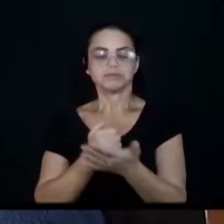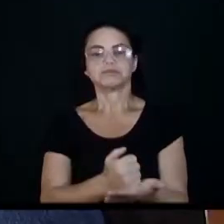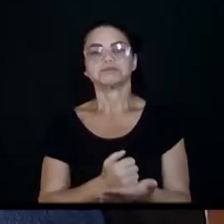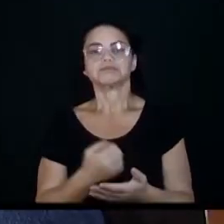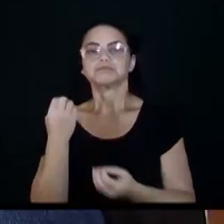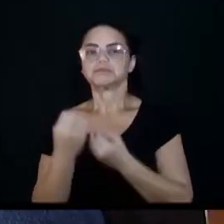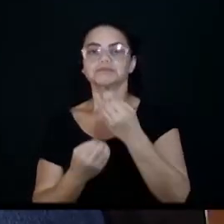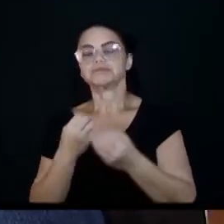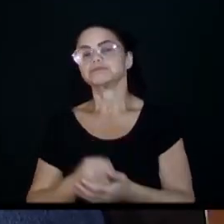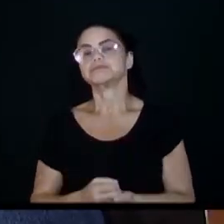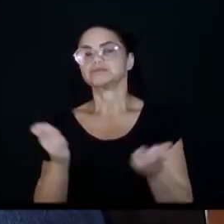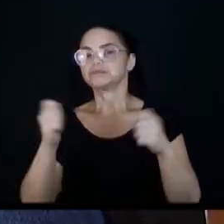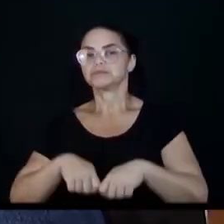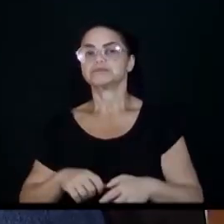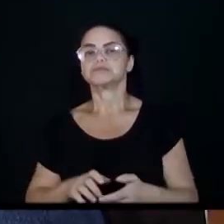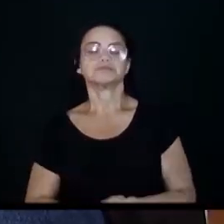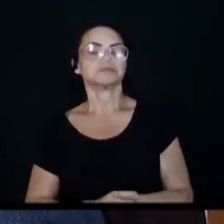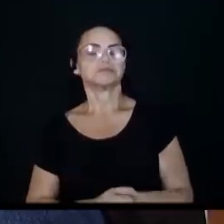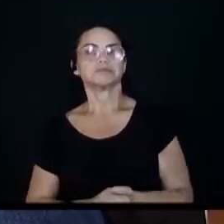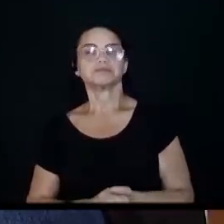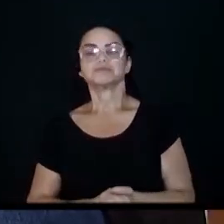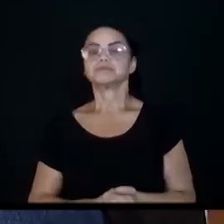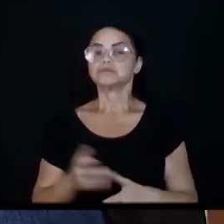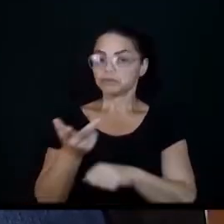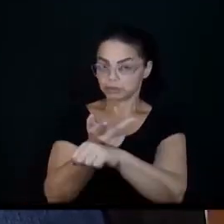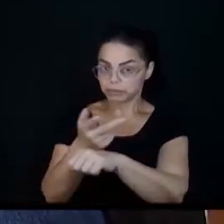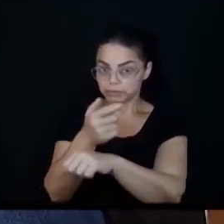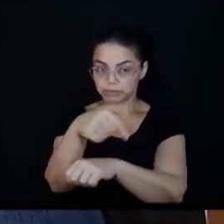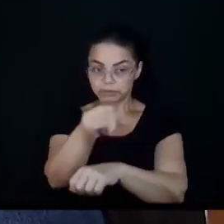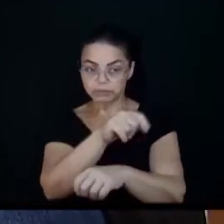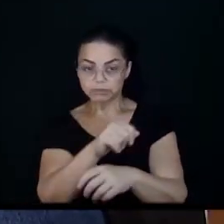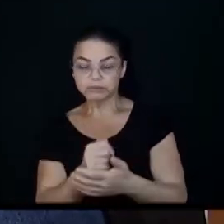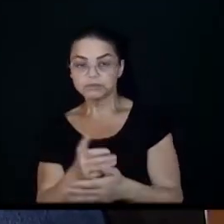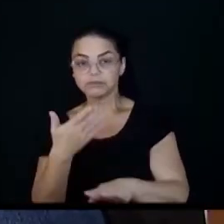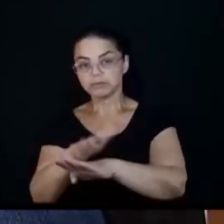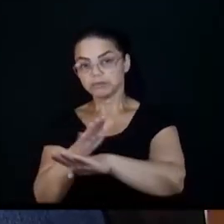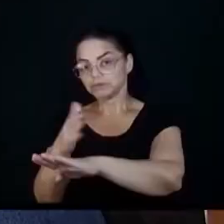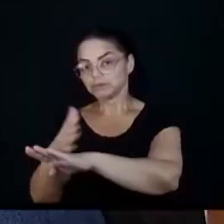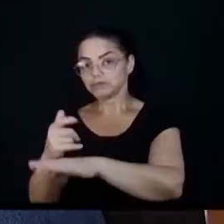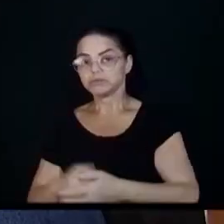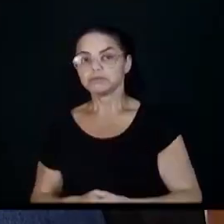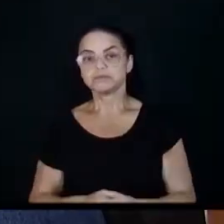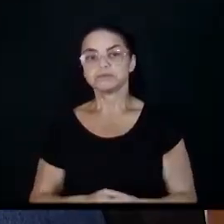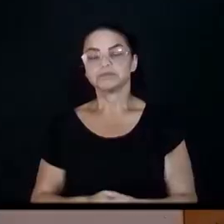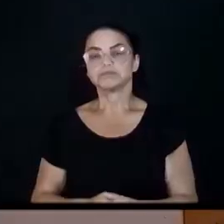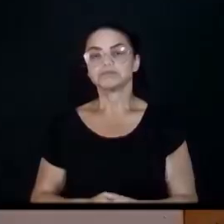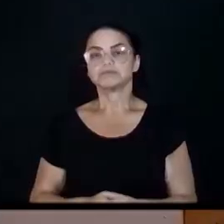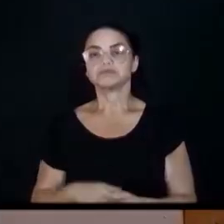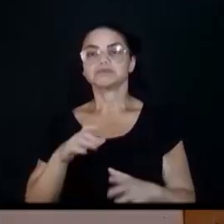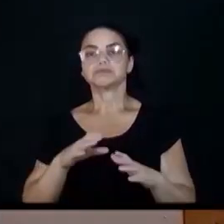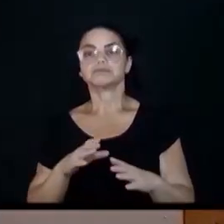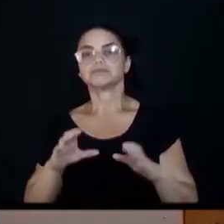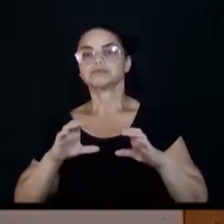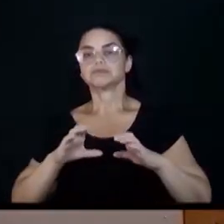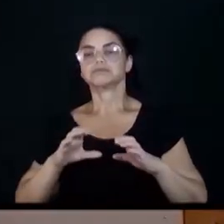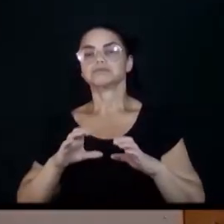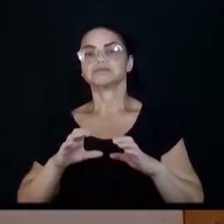pode procurar vocês para fazer parte também desse grande time? A gente tem a